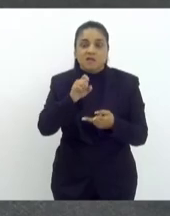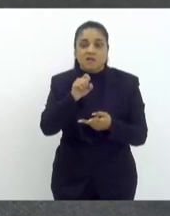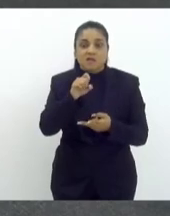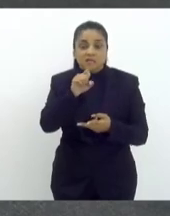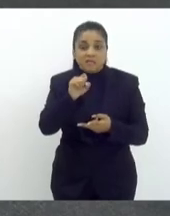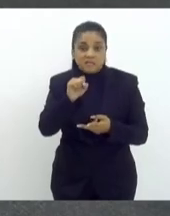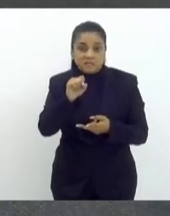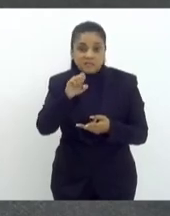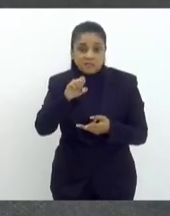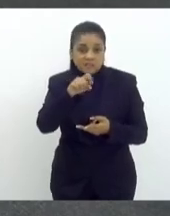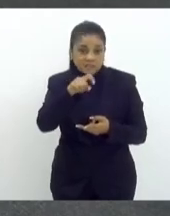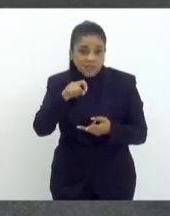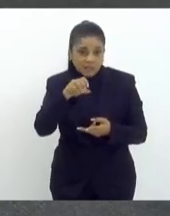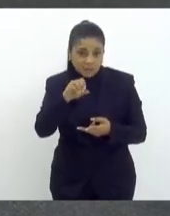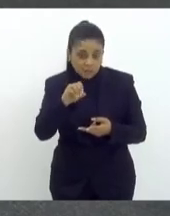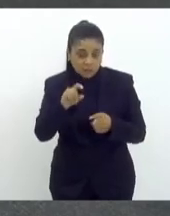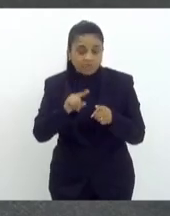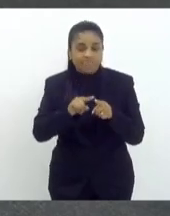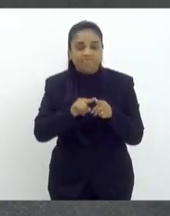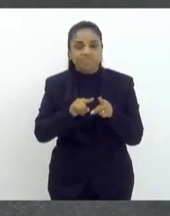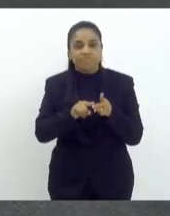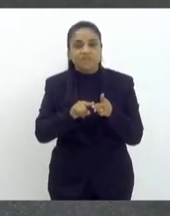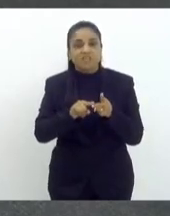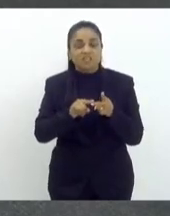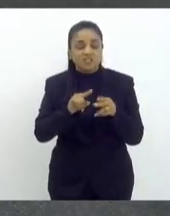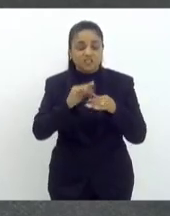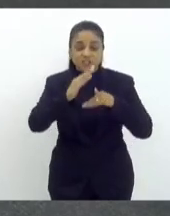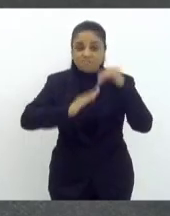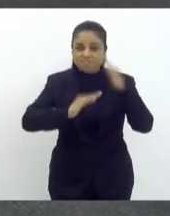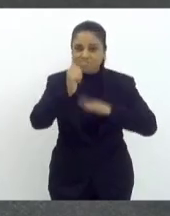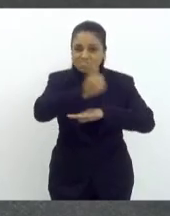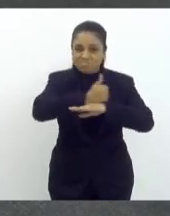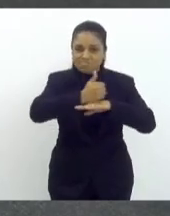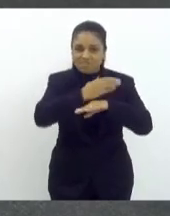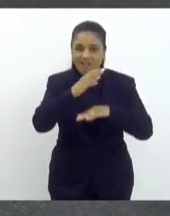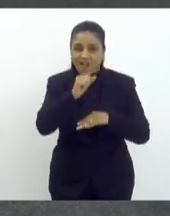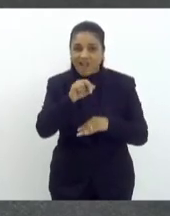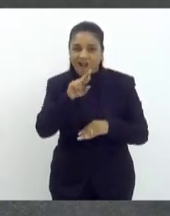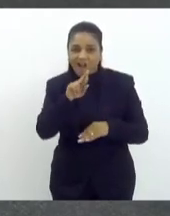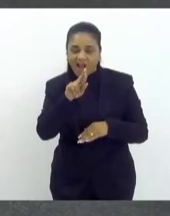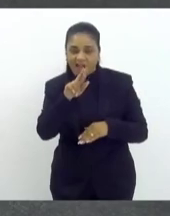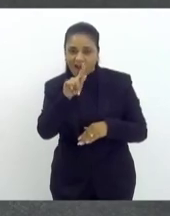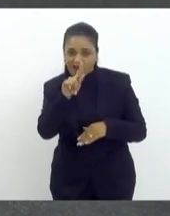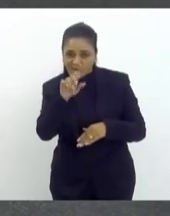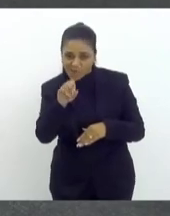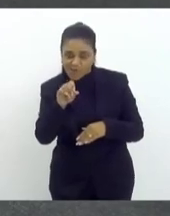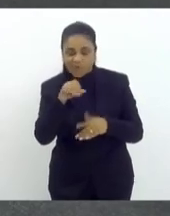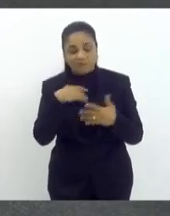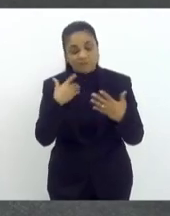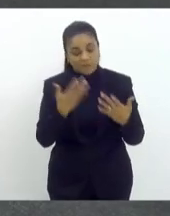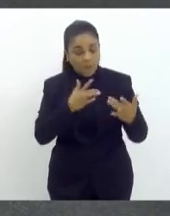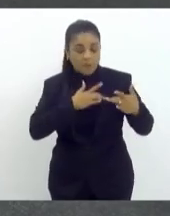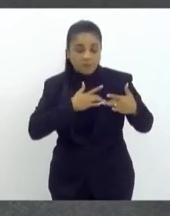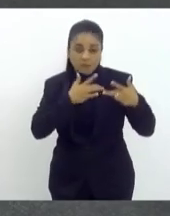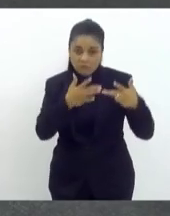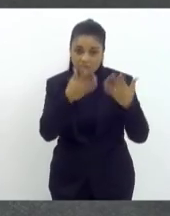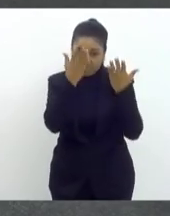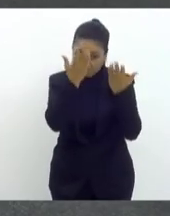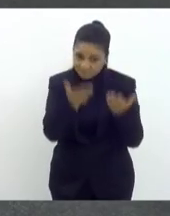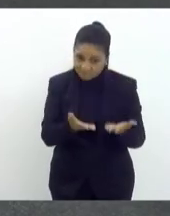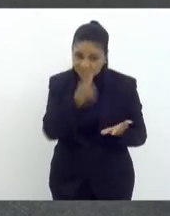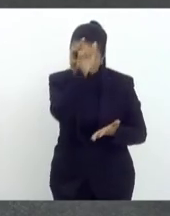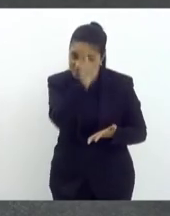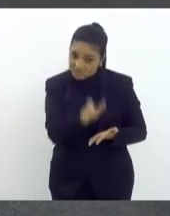cargo então a senhora Presidente além da Solidariedade acho eu já que a senhora